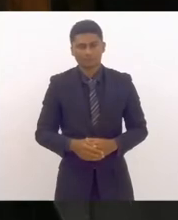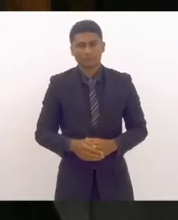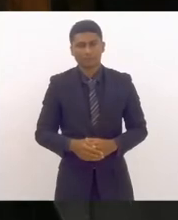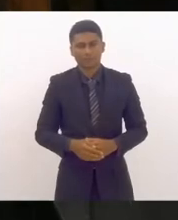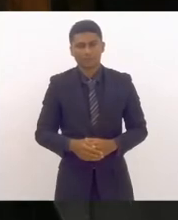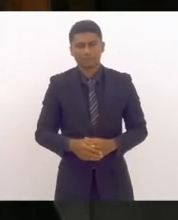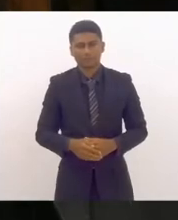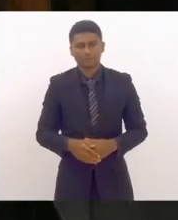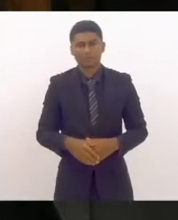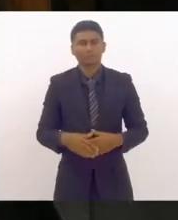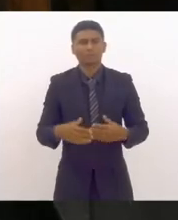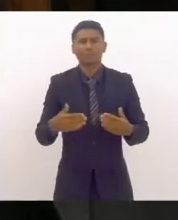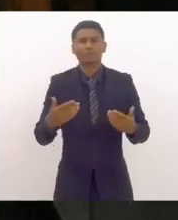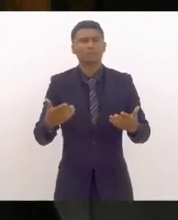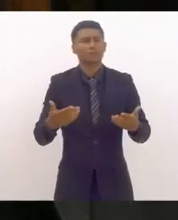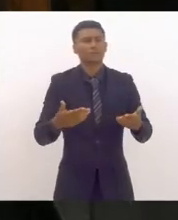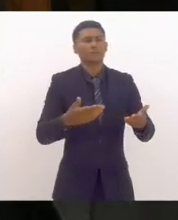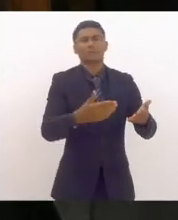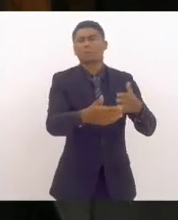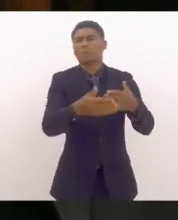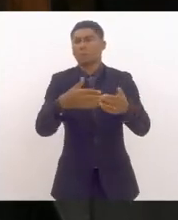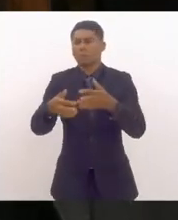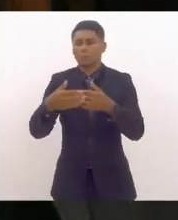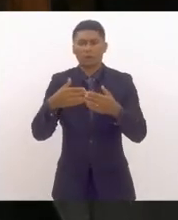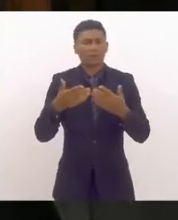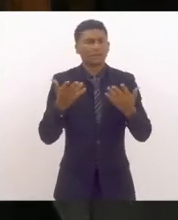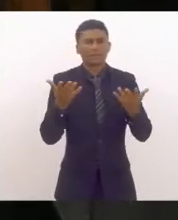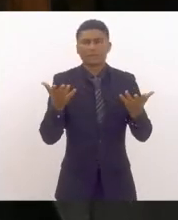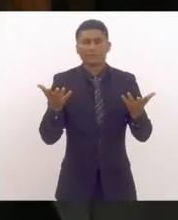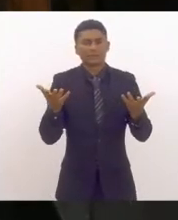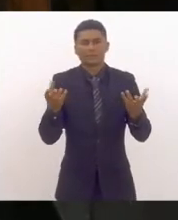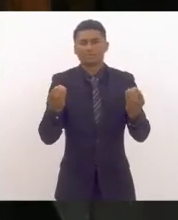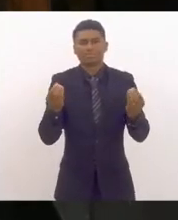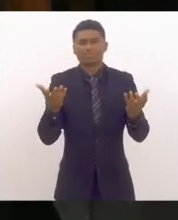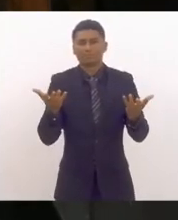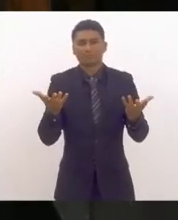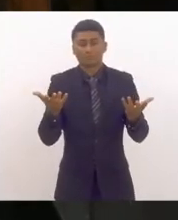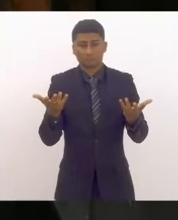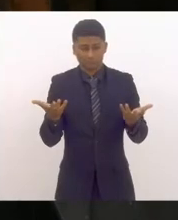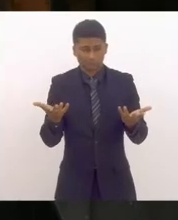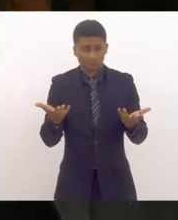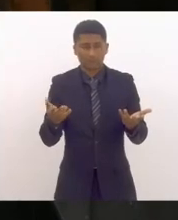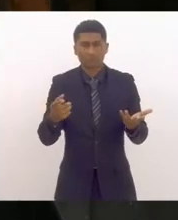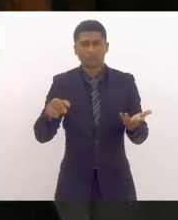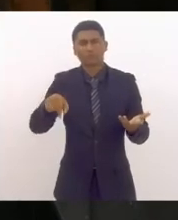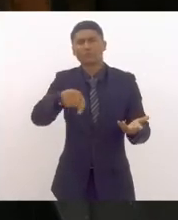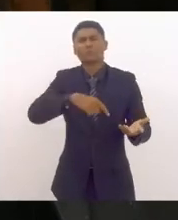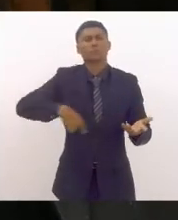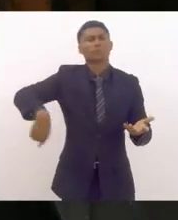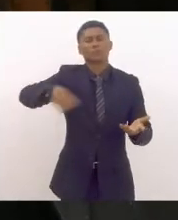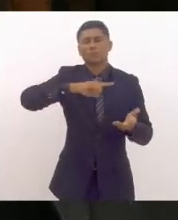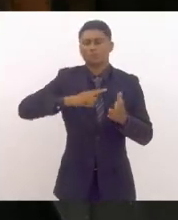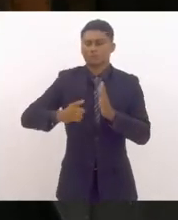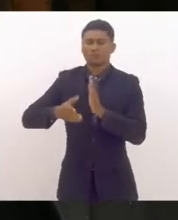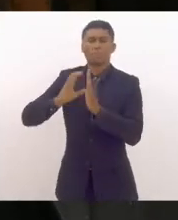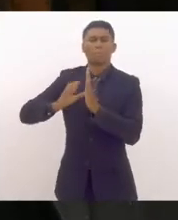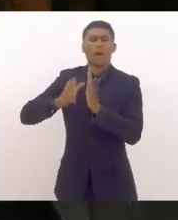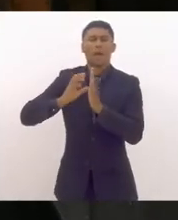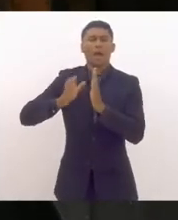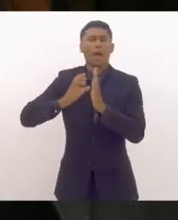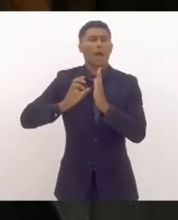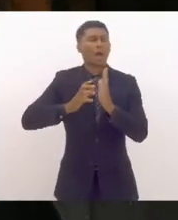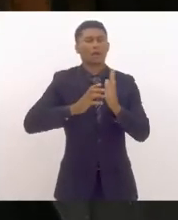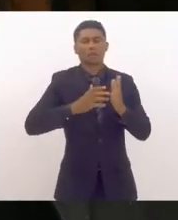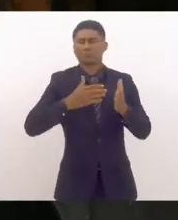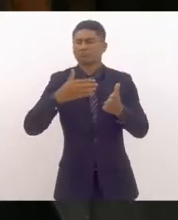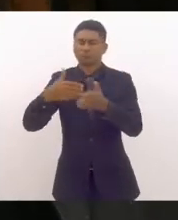em Qualquer que seja o ou quaisquer que sejam as nossas paixões partidárias das nossas preferências